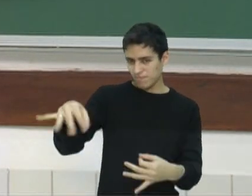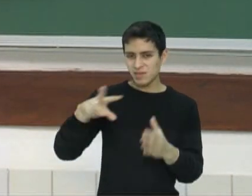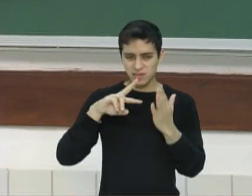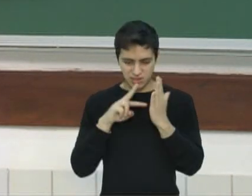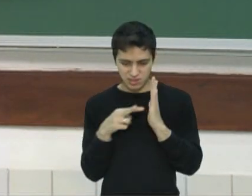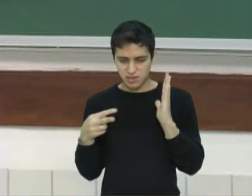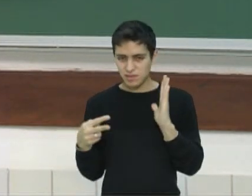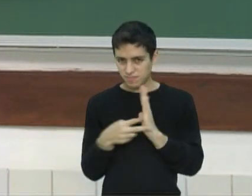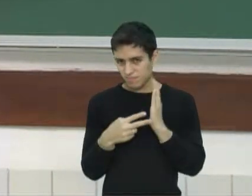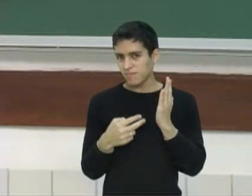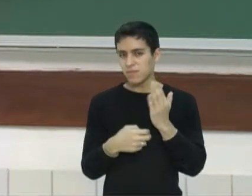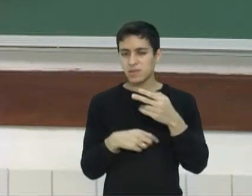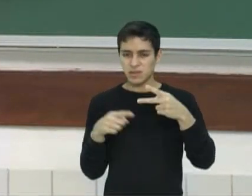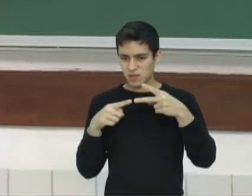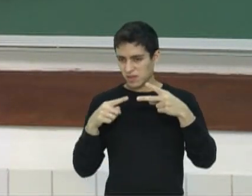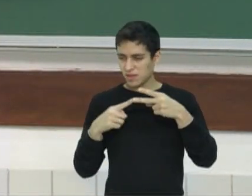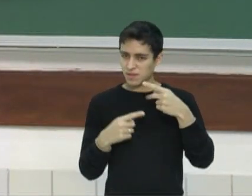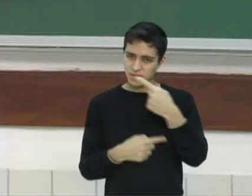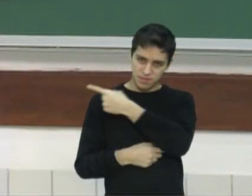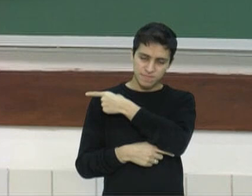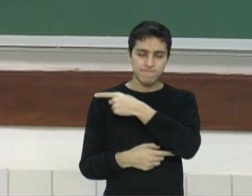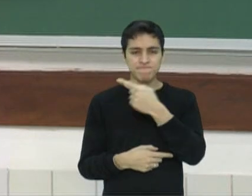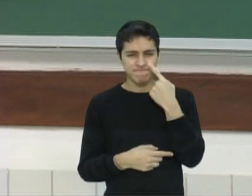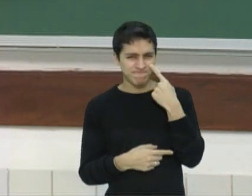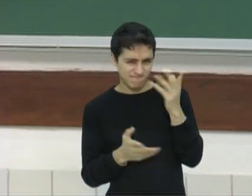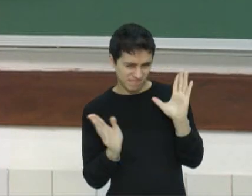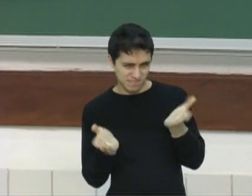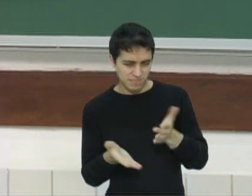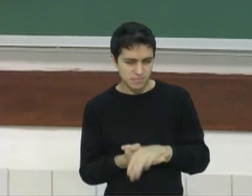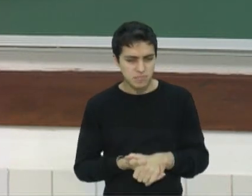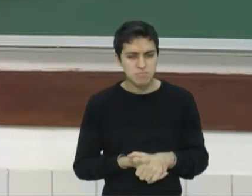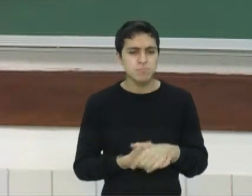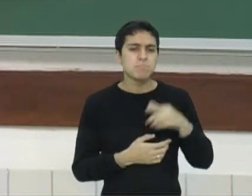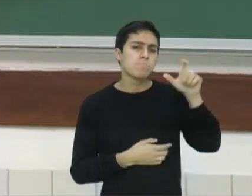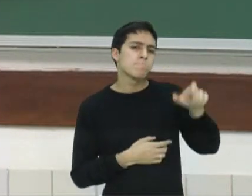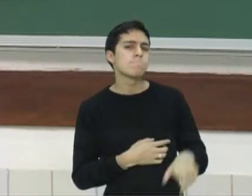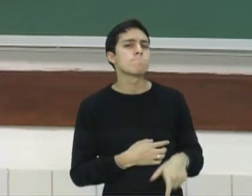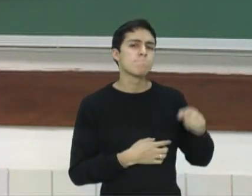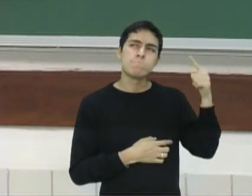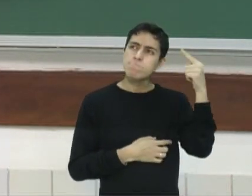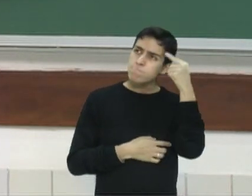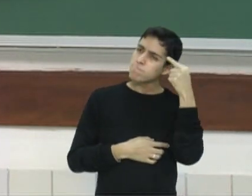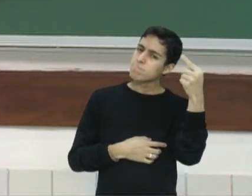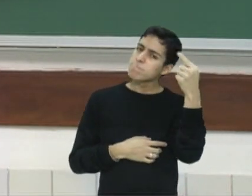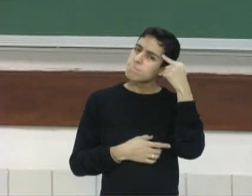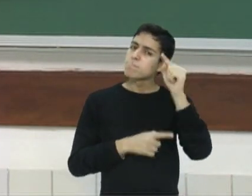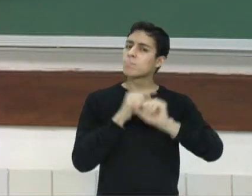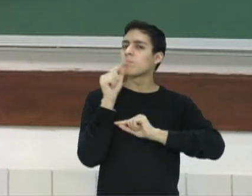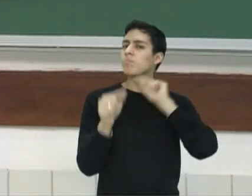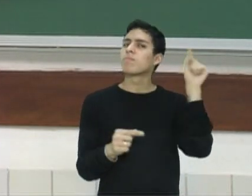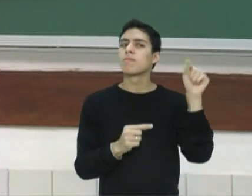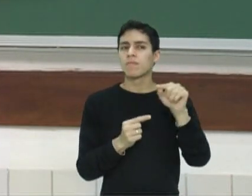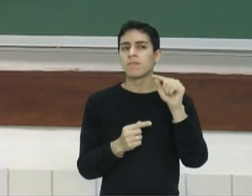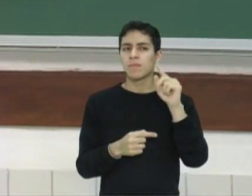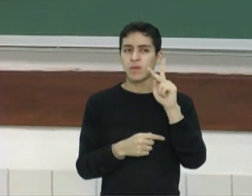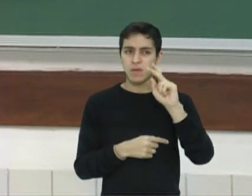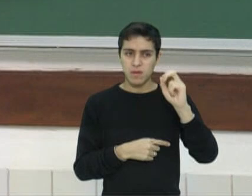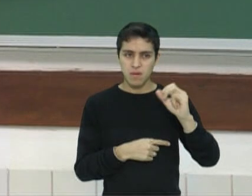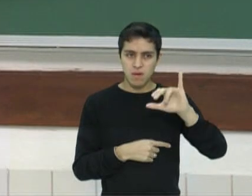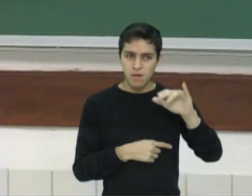significado aqui do exemplo 2, que nós vimos, e o Gaturro estava pensando ali na hoja